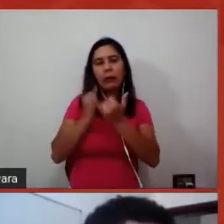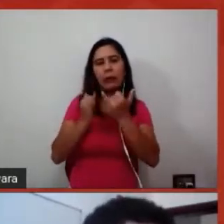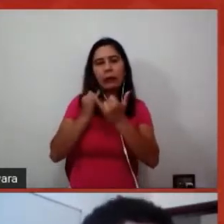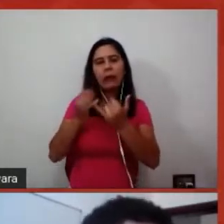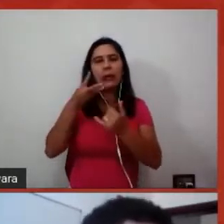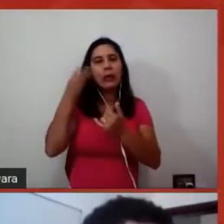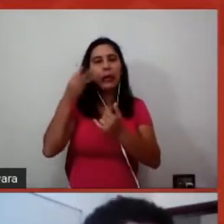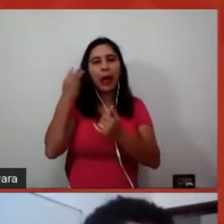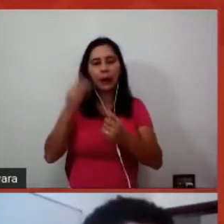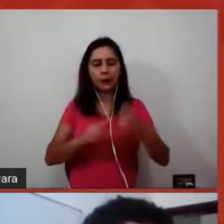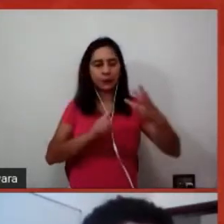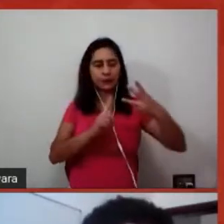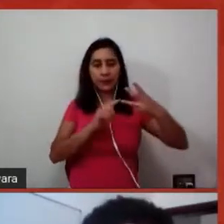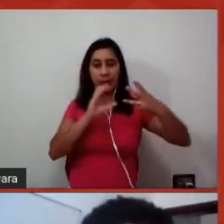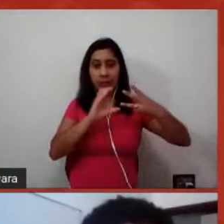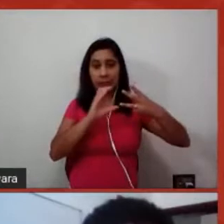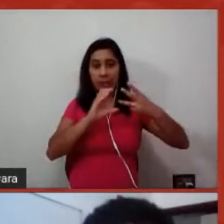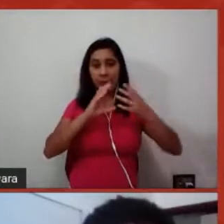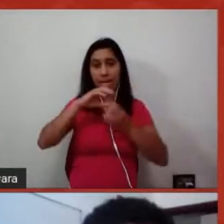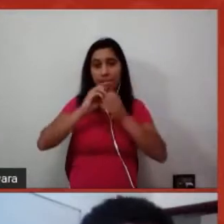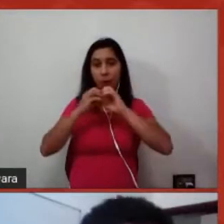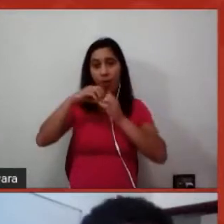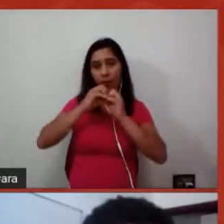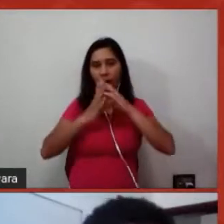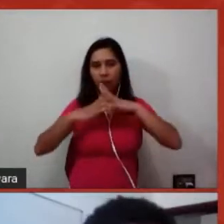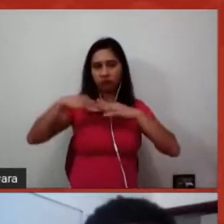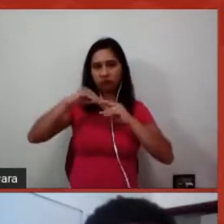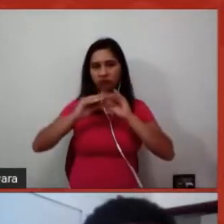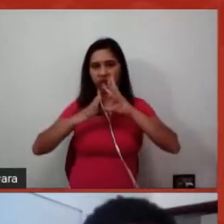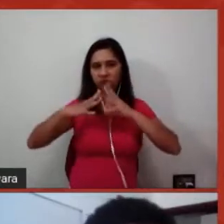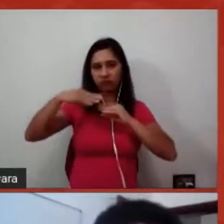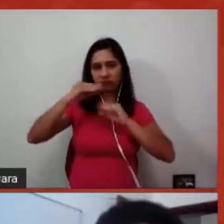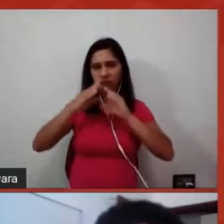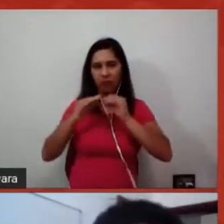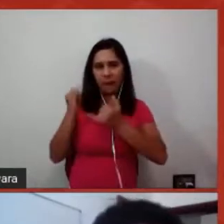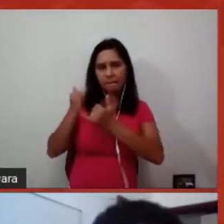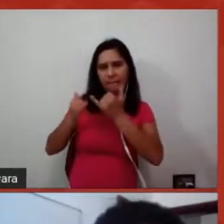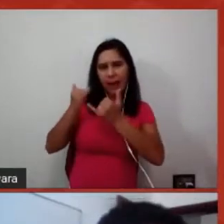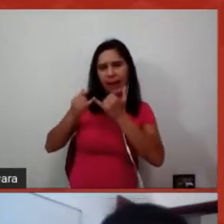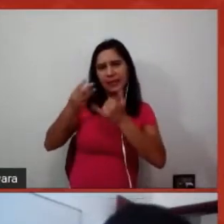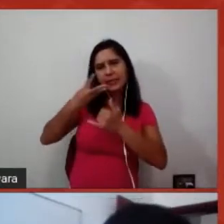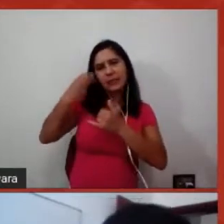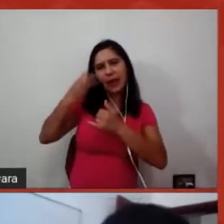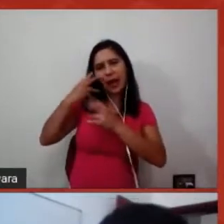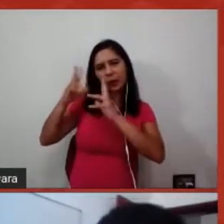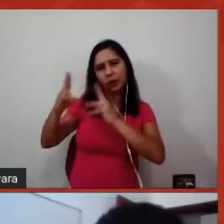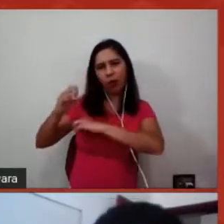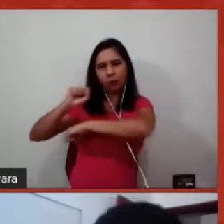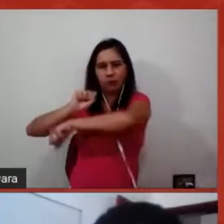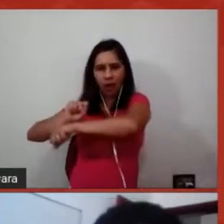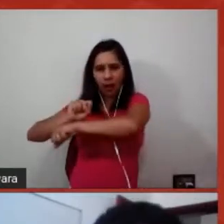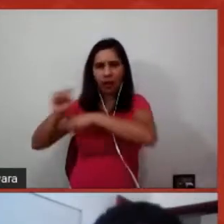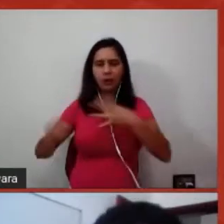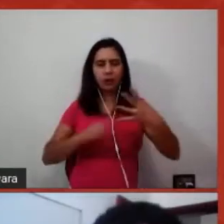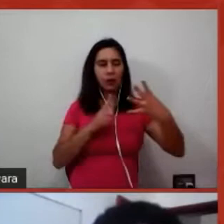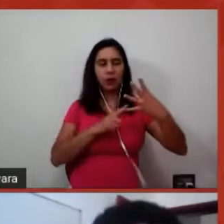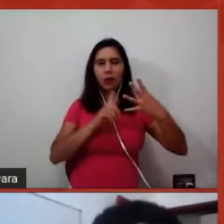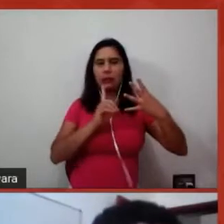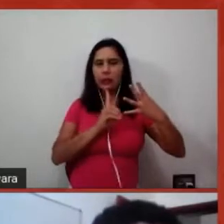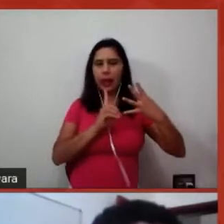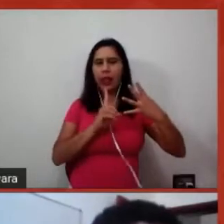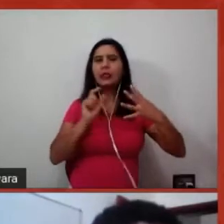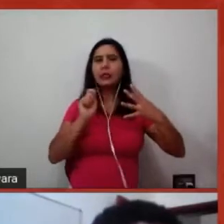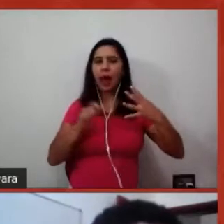C. Moleculares são muito viscosos, como aparentam ser os gatos em repouso. D. São muito